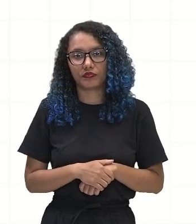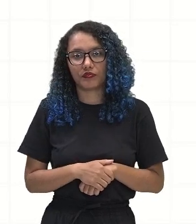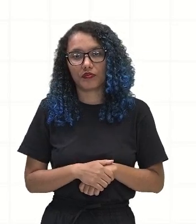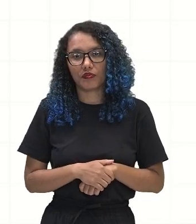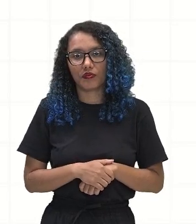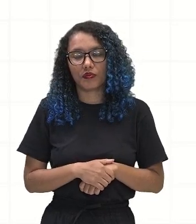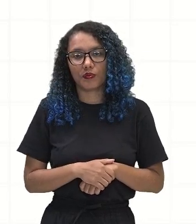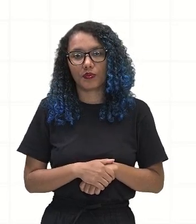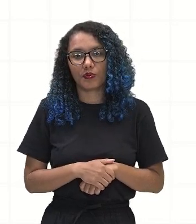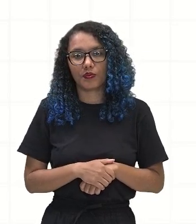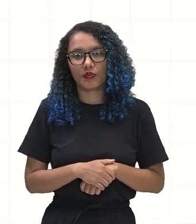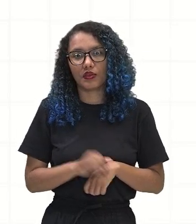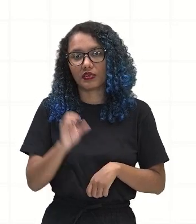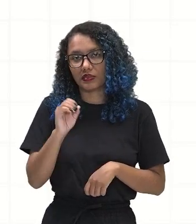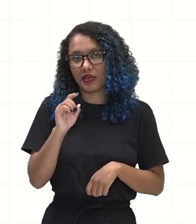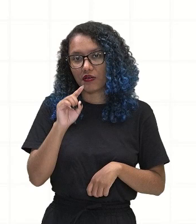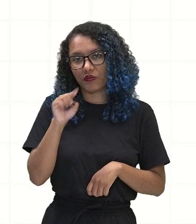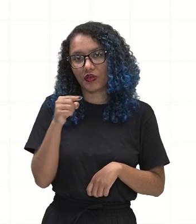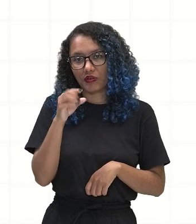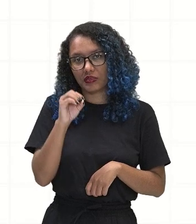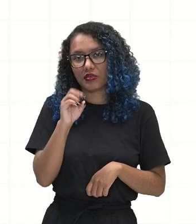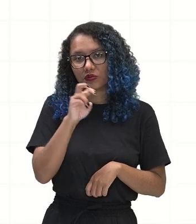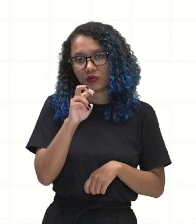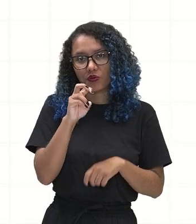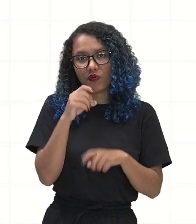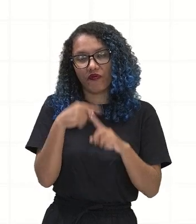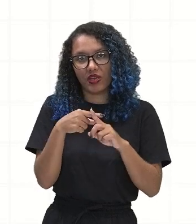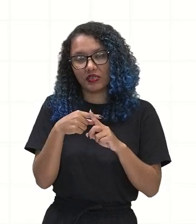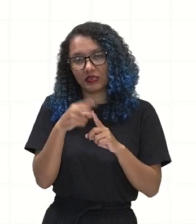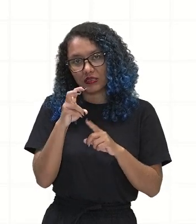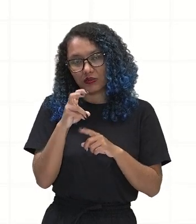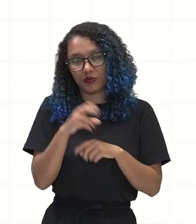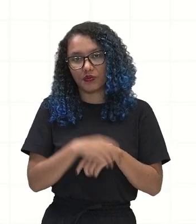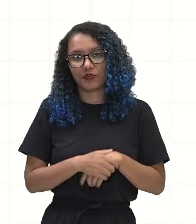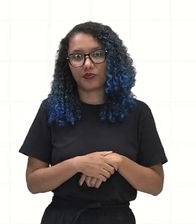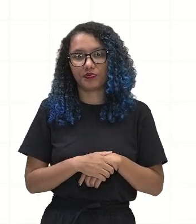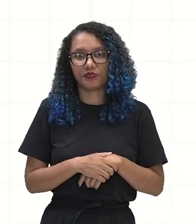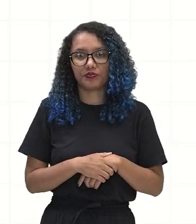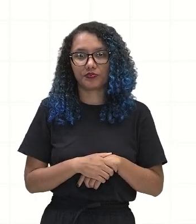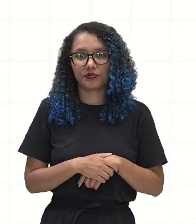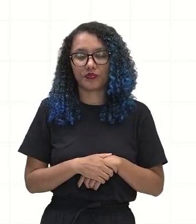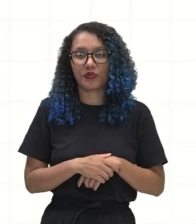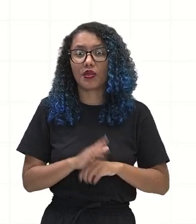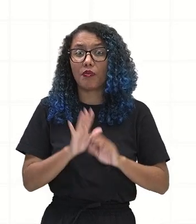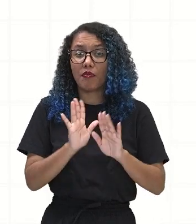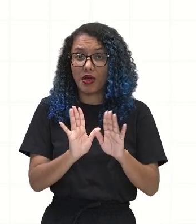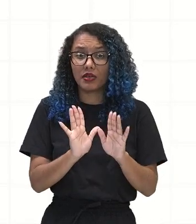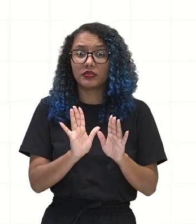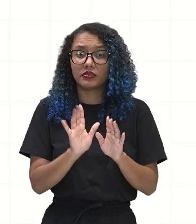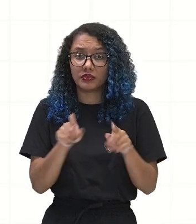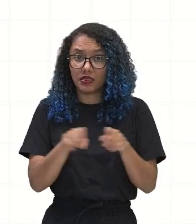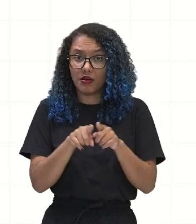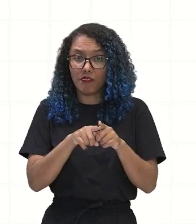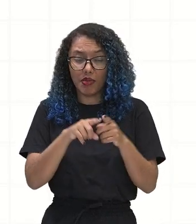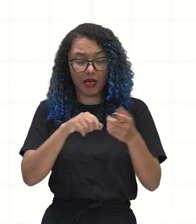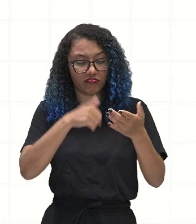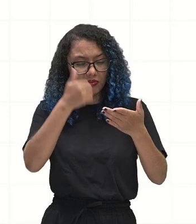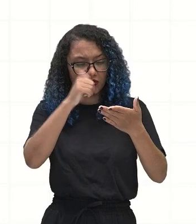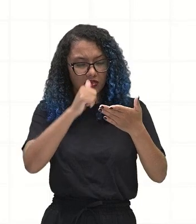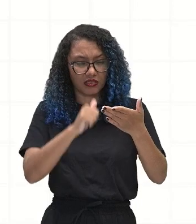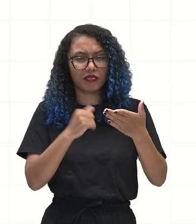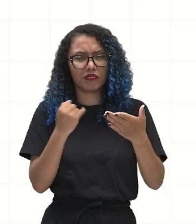Tá? Mas na própria leitura da fração, a gente já consegue identificar, né?